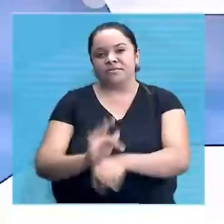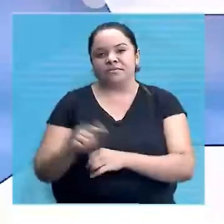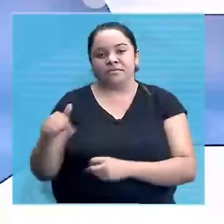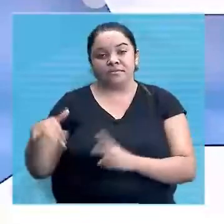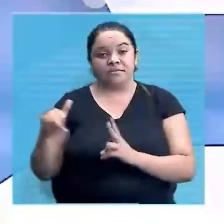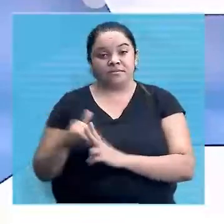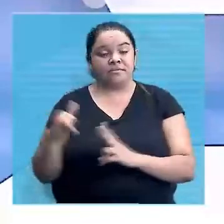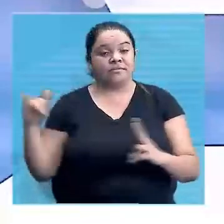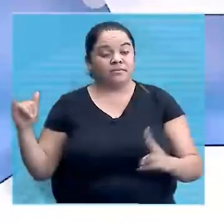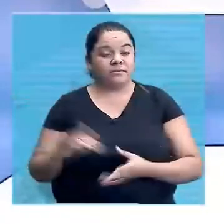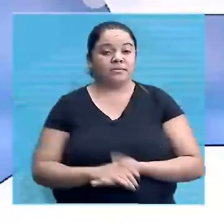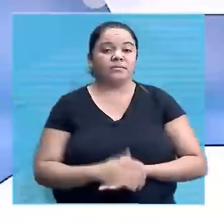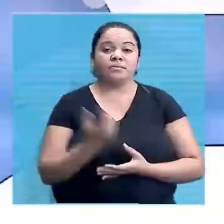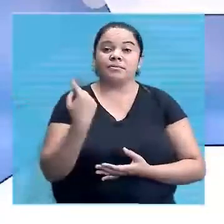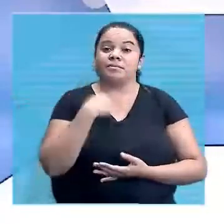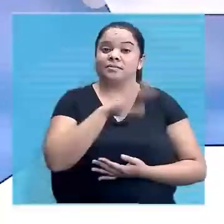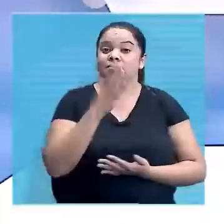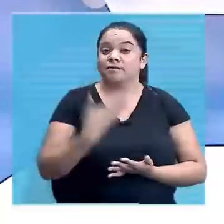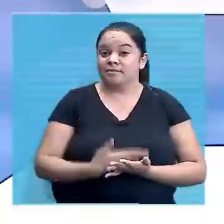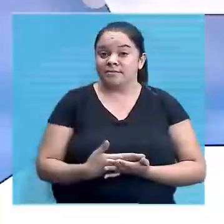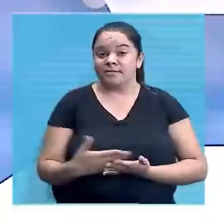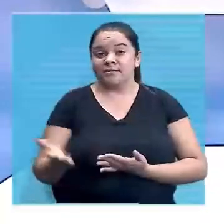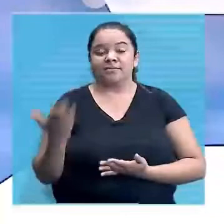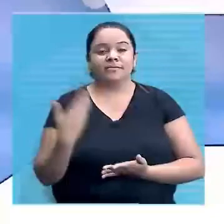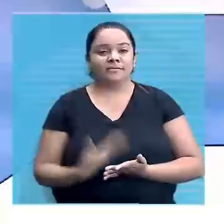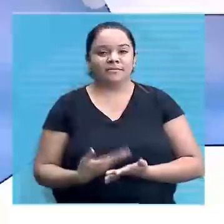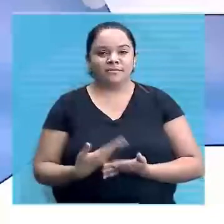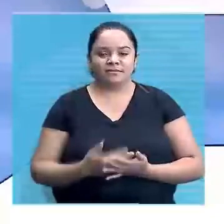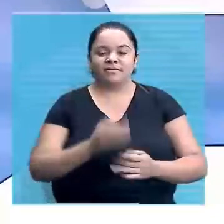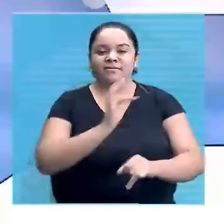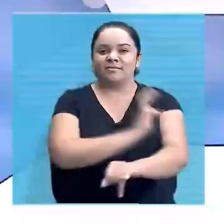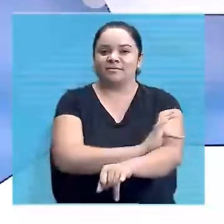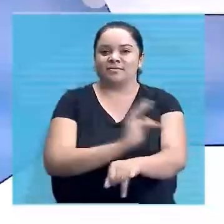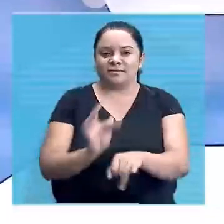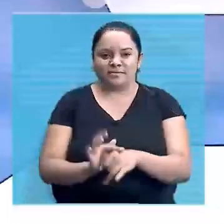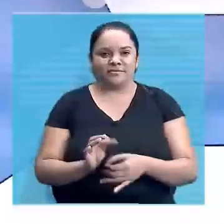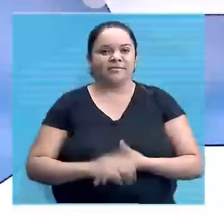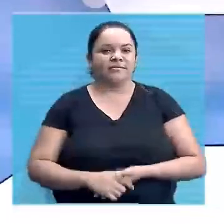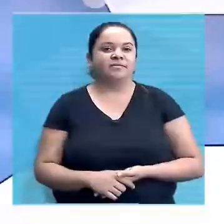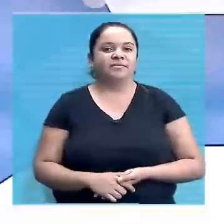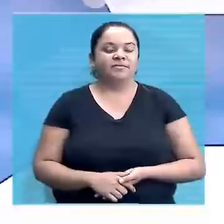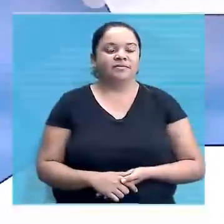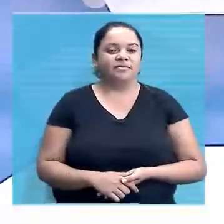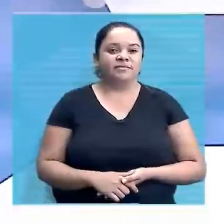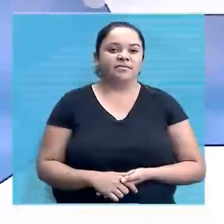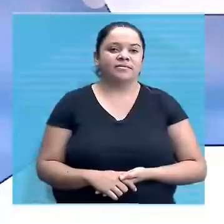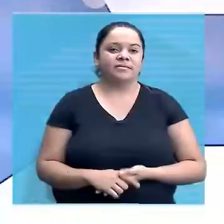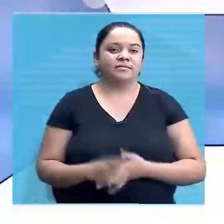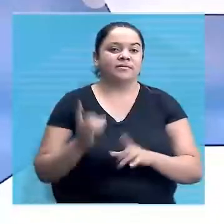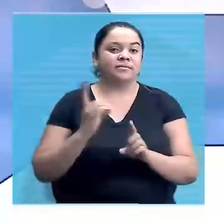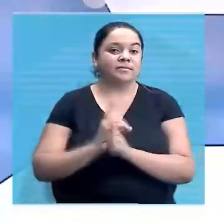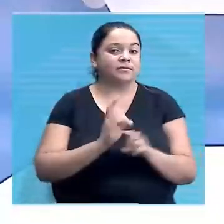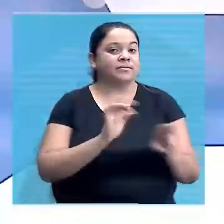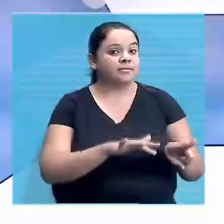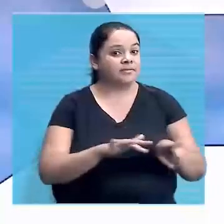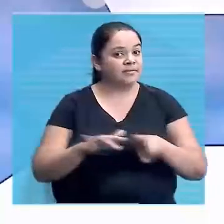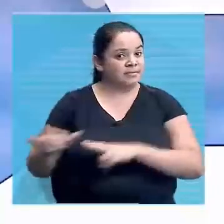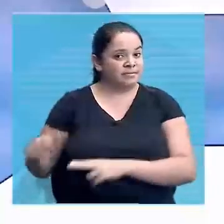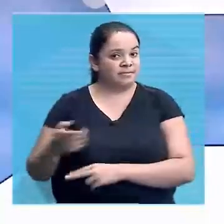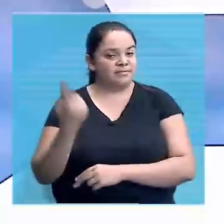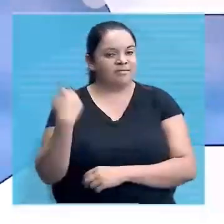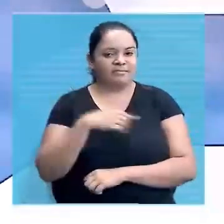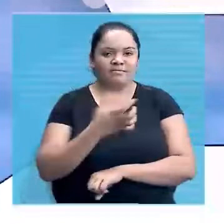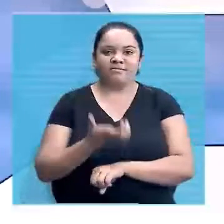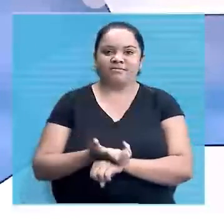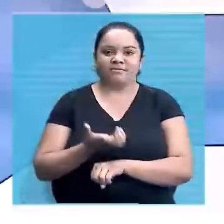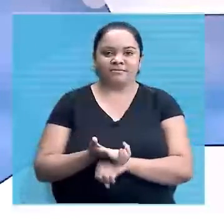Educação. E a gente está iniciando mais uma aula de física, tá? Mais um encontro semanal da nossa